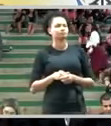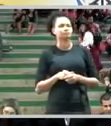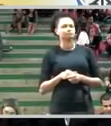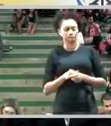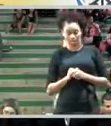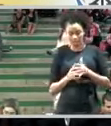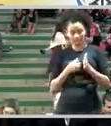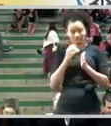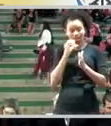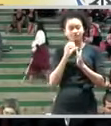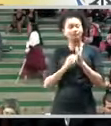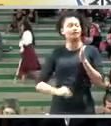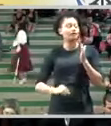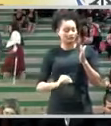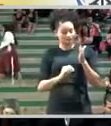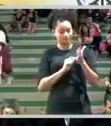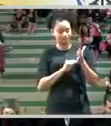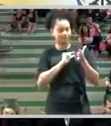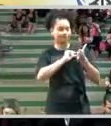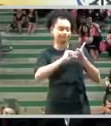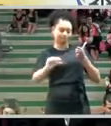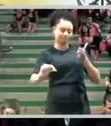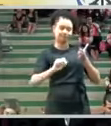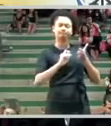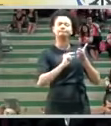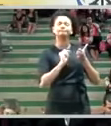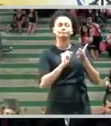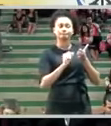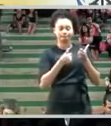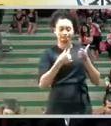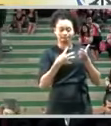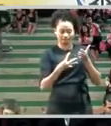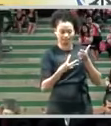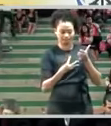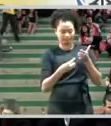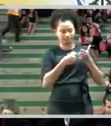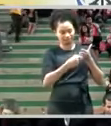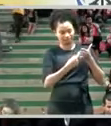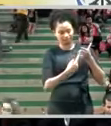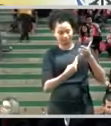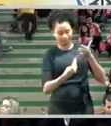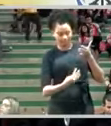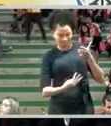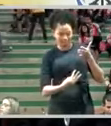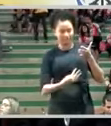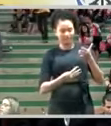versículo 14, salvo engano, ou três versículos antes de terminar